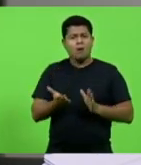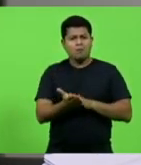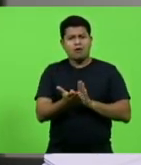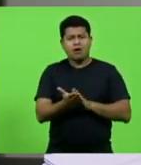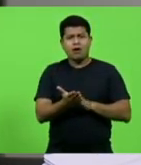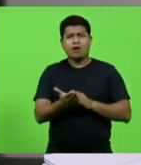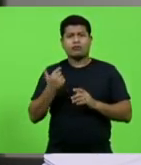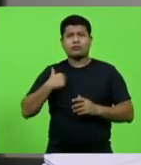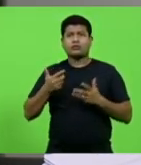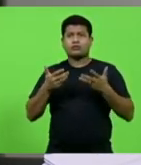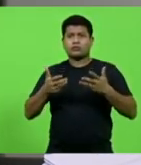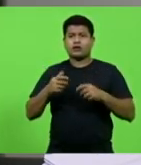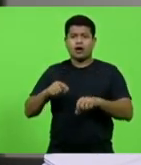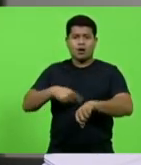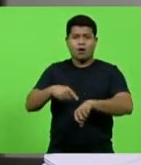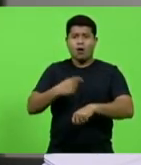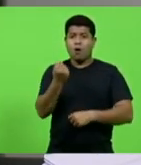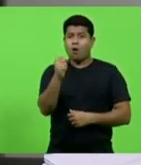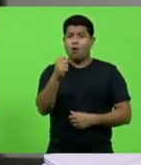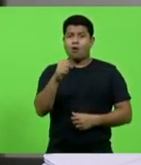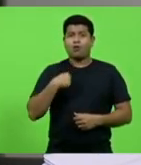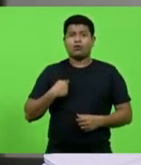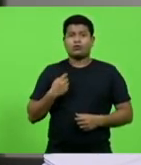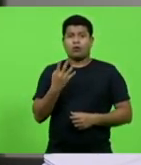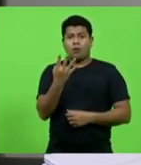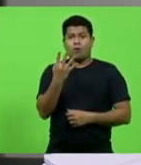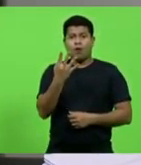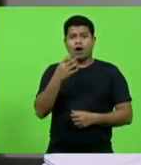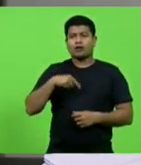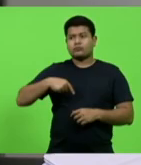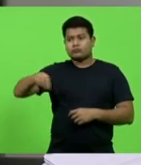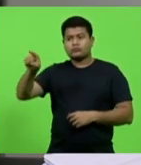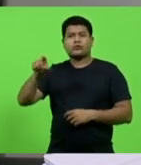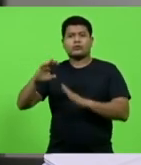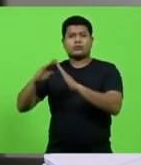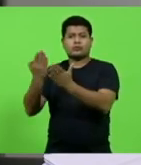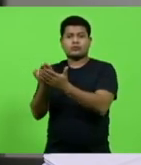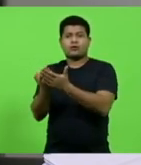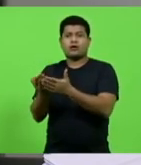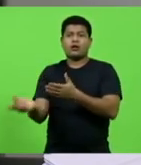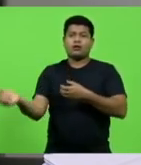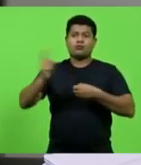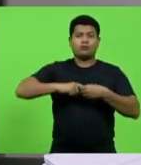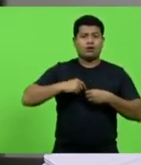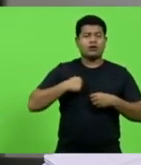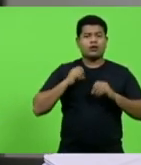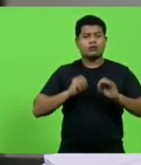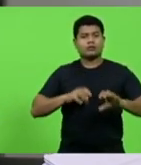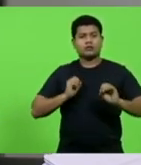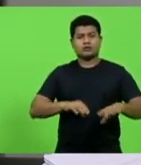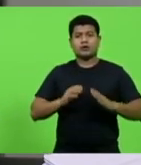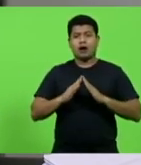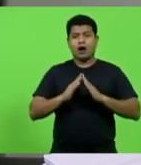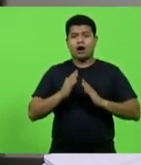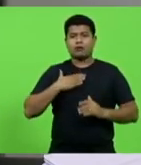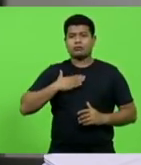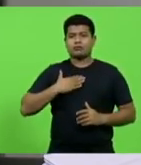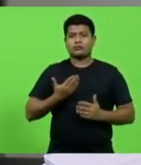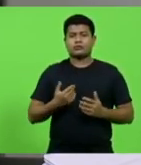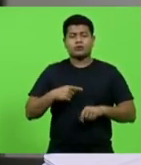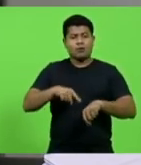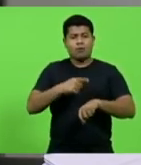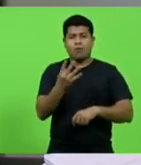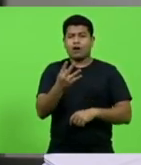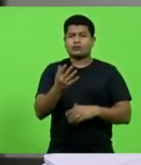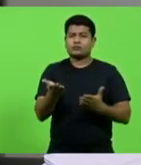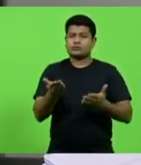ficar 8 horas. 4 vai para a escola e 4 eu educo meus filhos em casa, como eu quero, naquilo